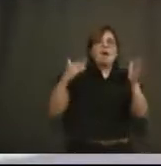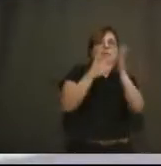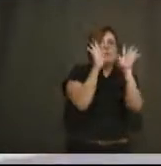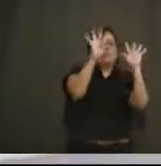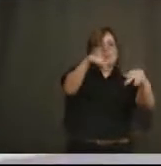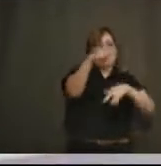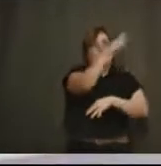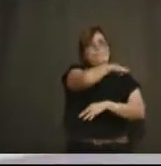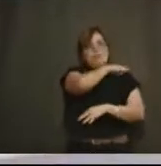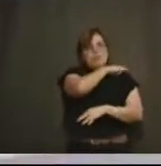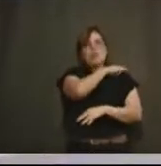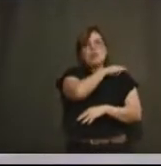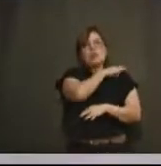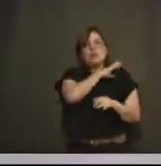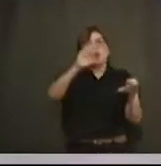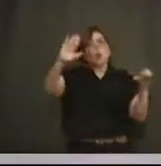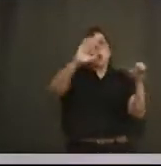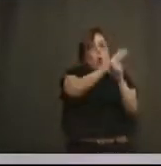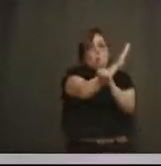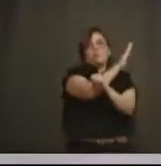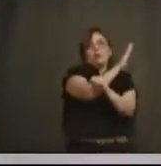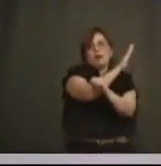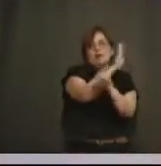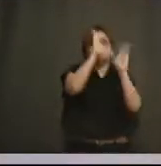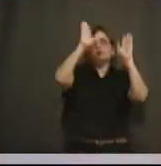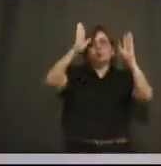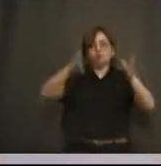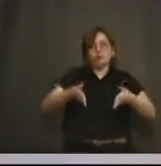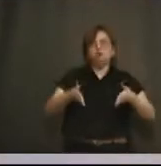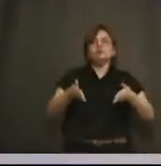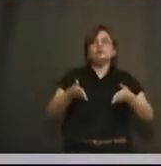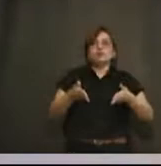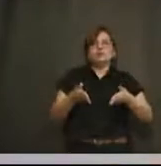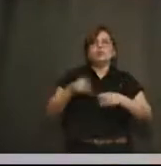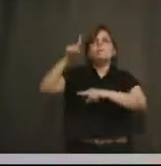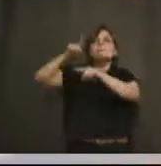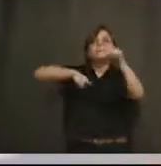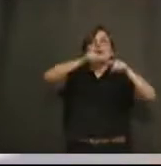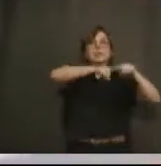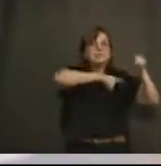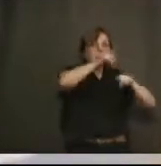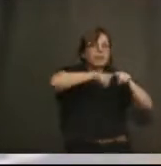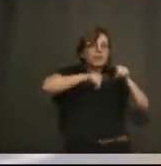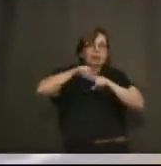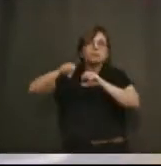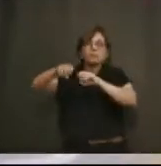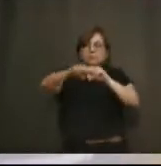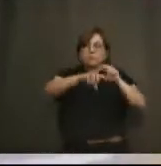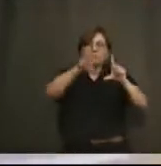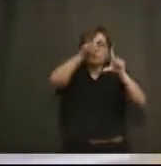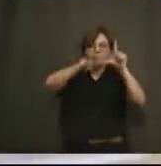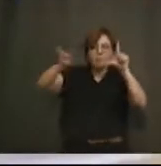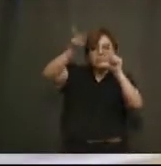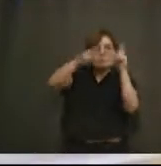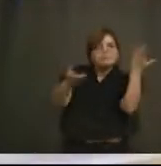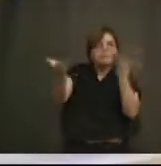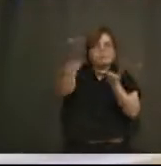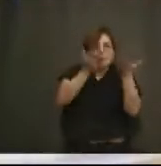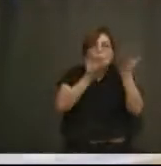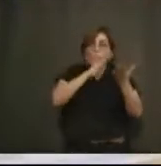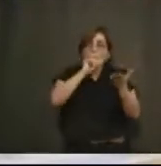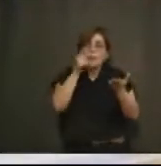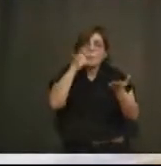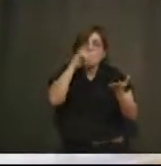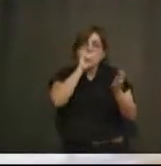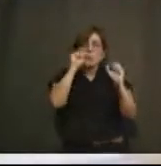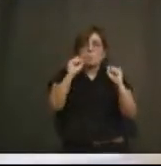médio é completo, com materiais de diferentes tipos, numa plataforma interativa. Inclusive, os pais podem se